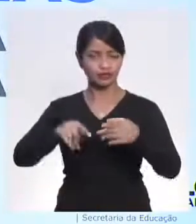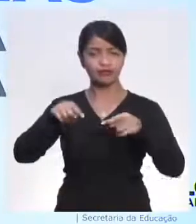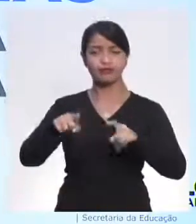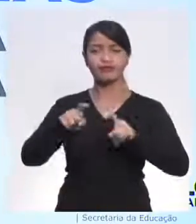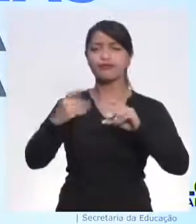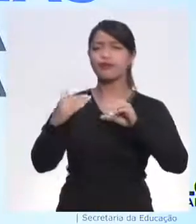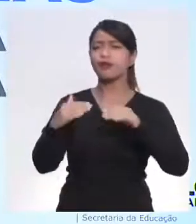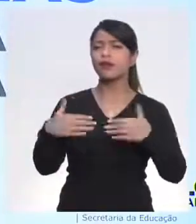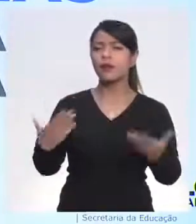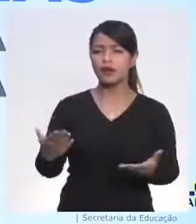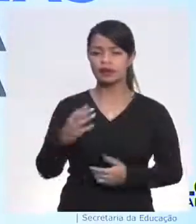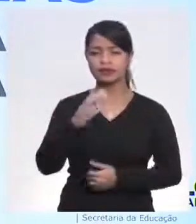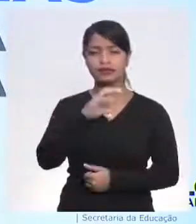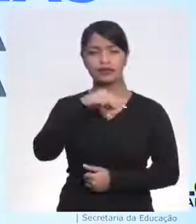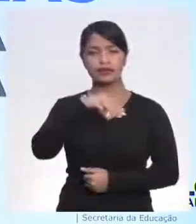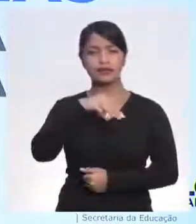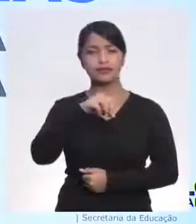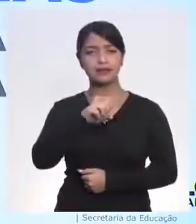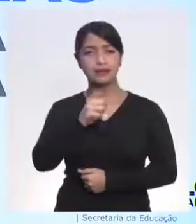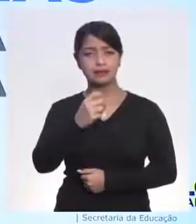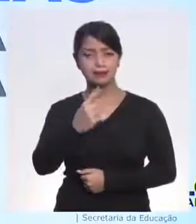é cmsp.mat,